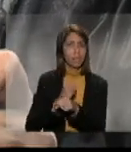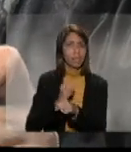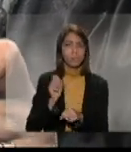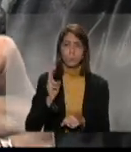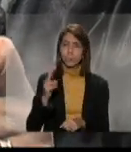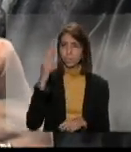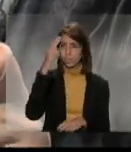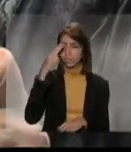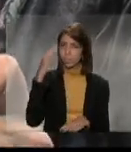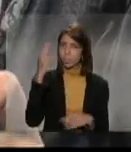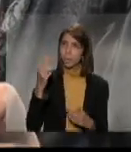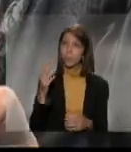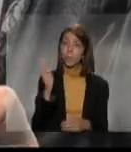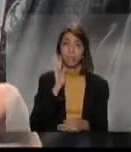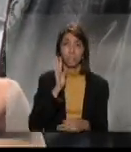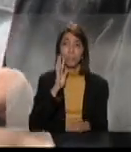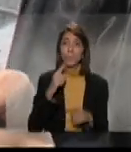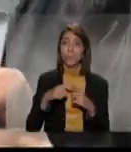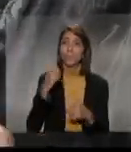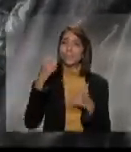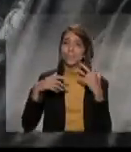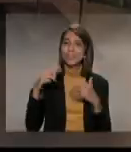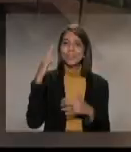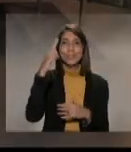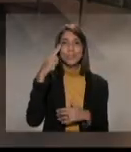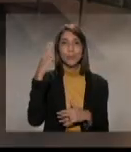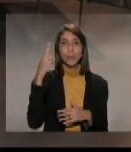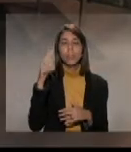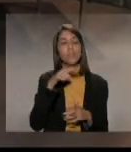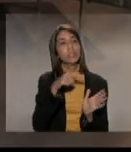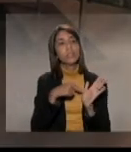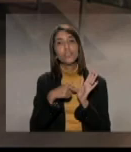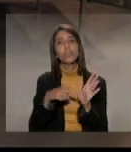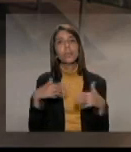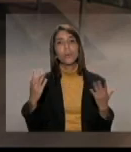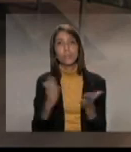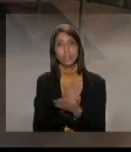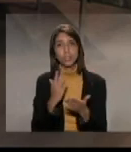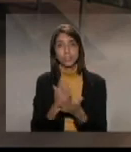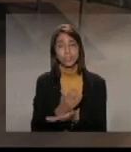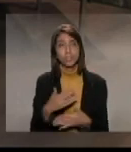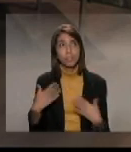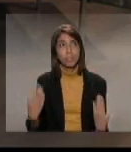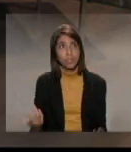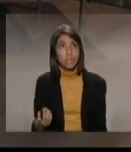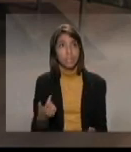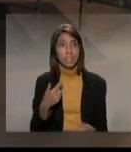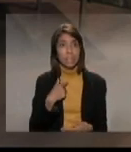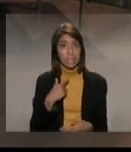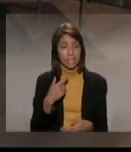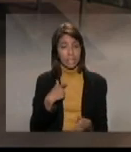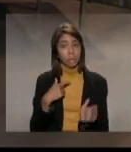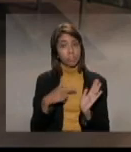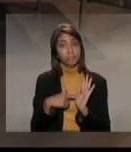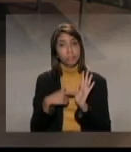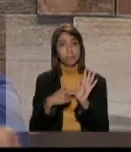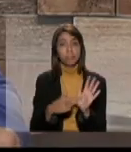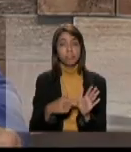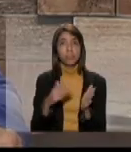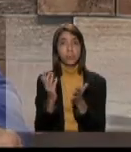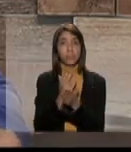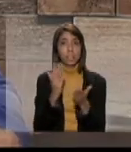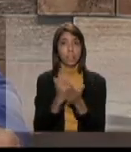e que continuam sonhando é interessante porque fala de sonhos se vai indicar o que eu